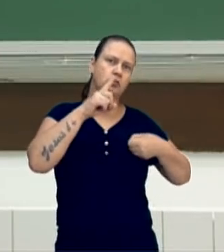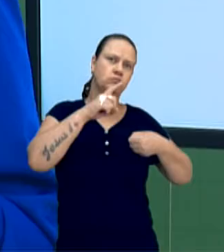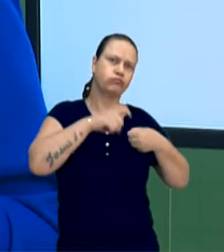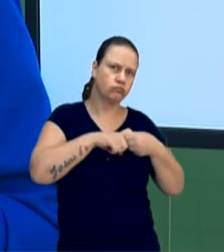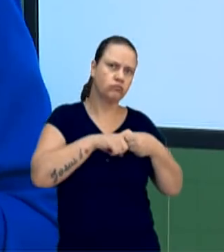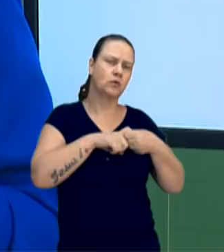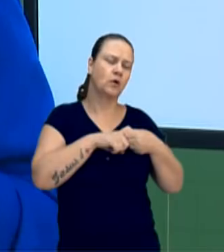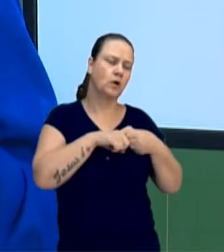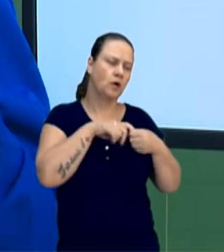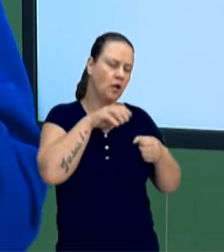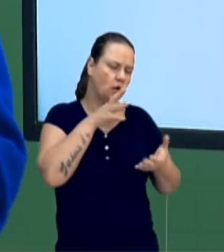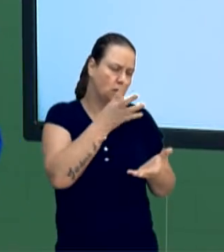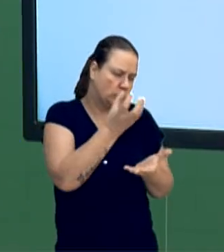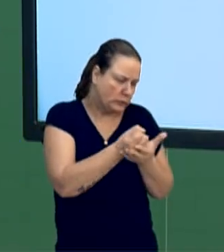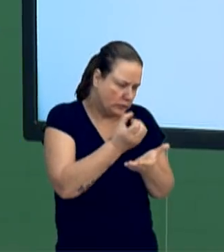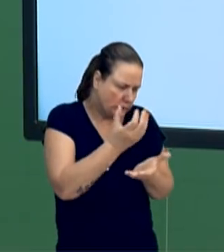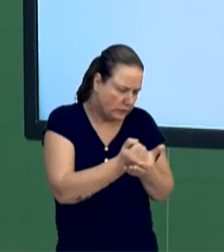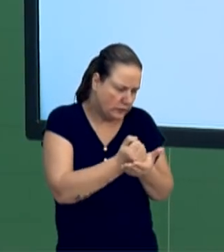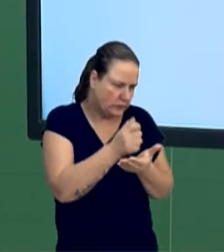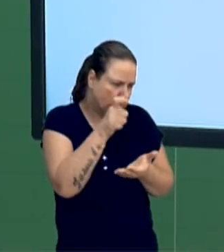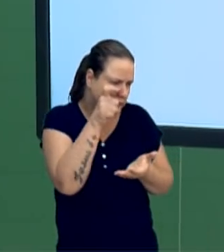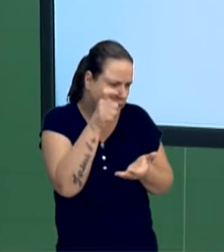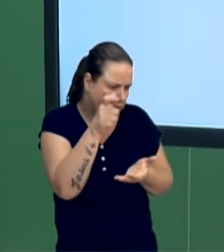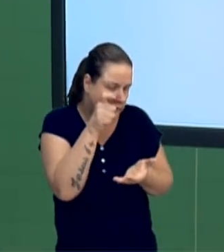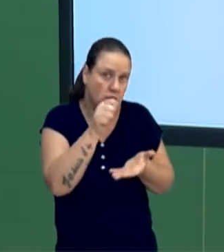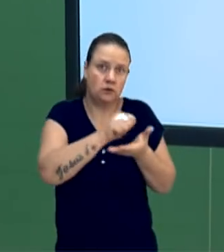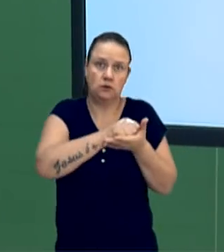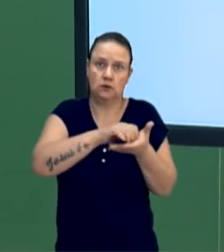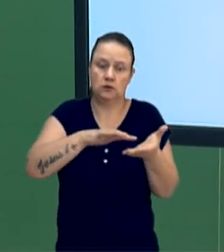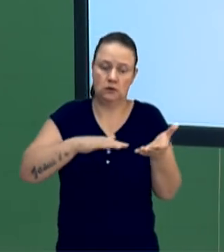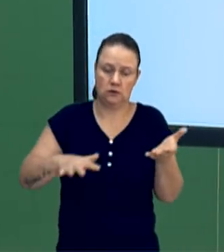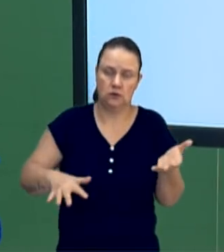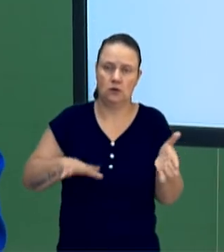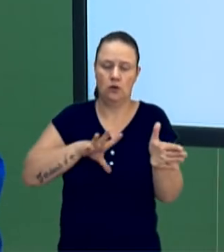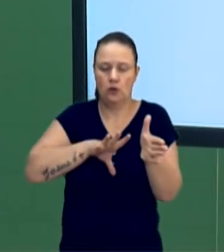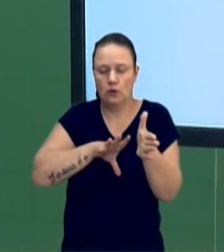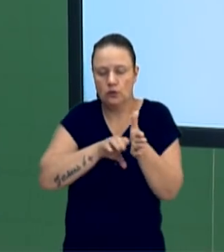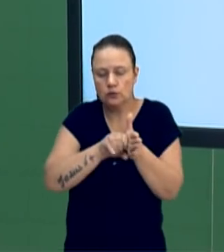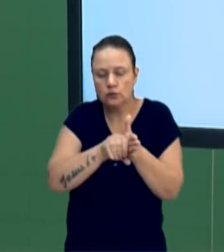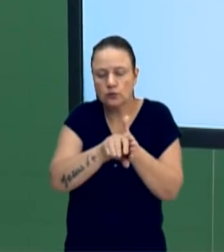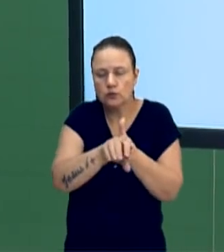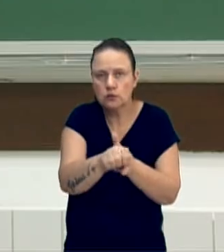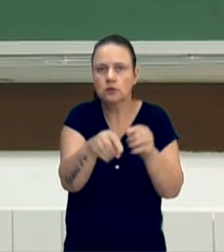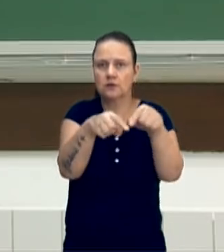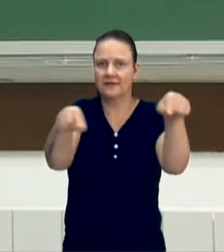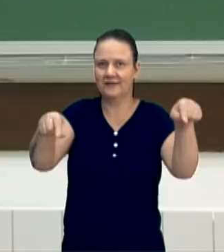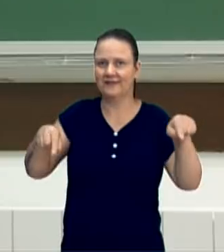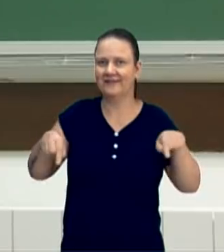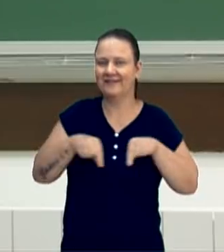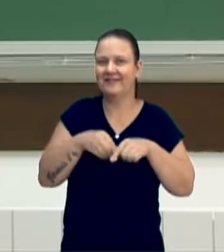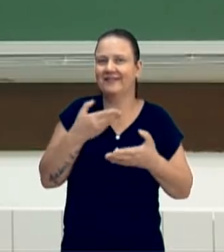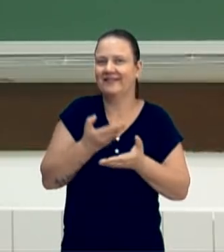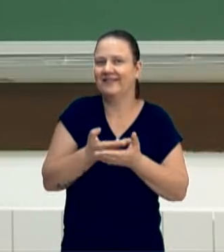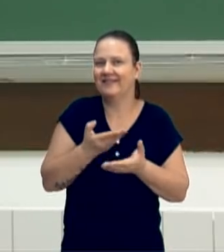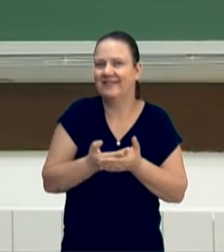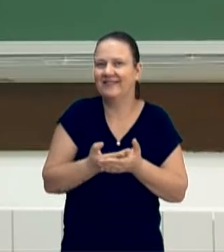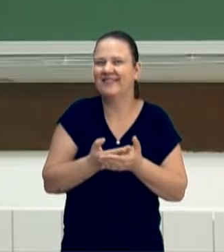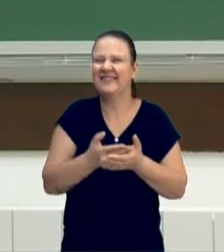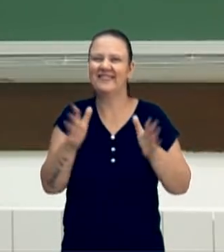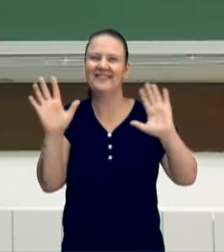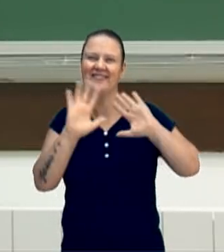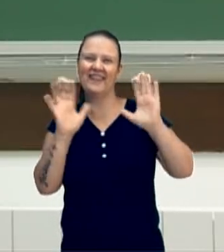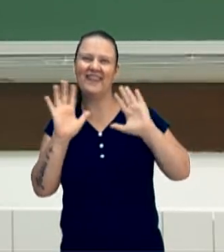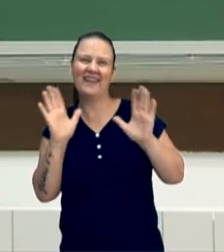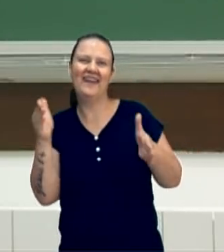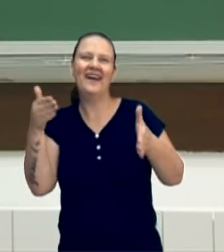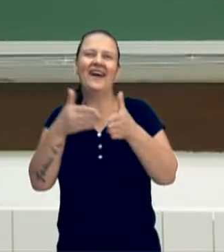no aplicativo, faz as atividades lá no Google Classroom. Tudo bem, pessoal? Até mais!